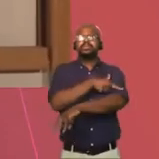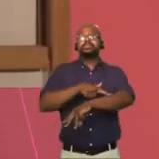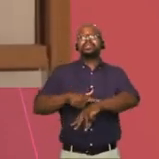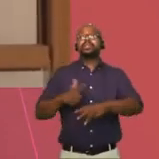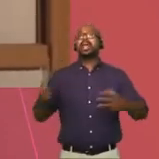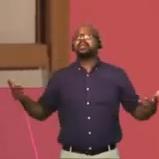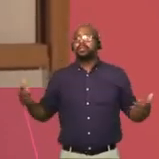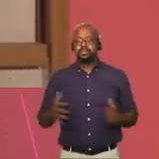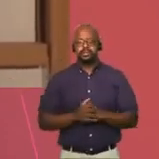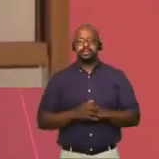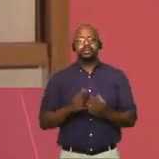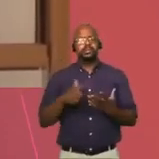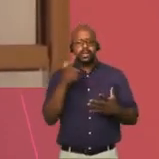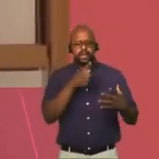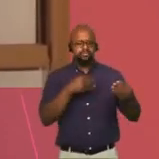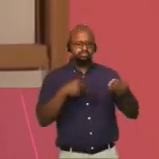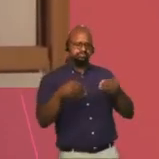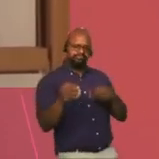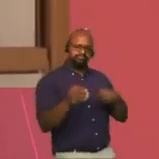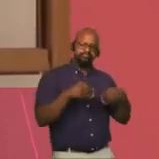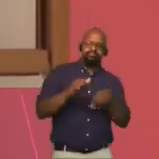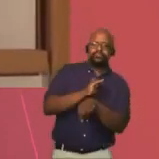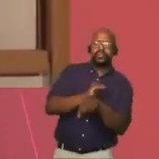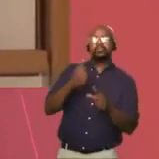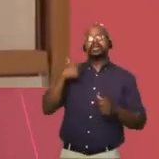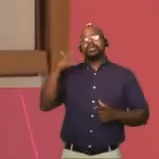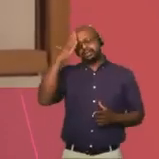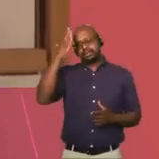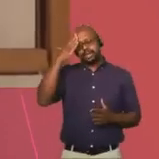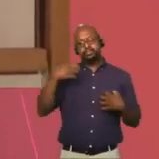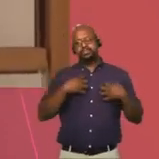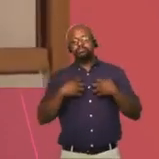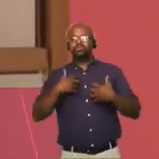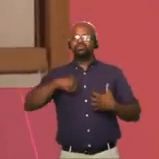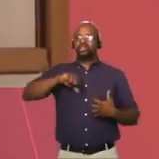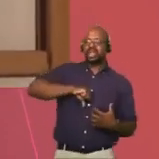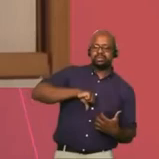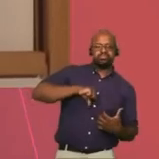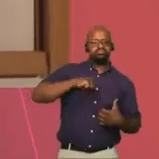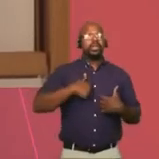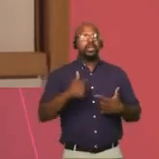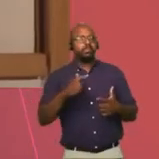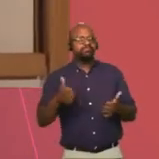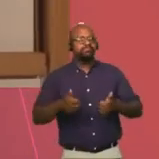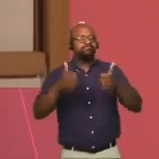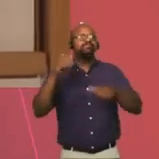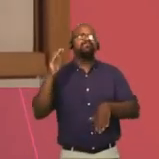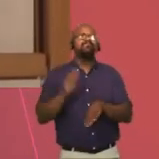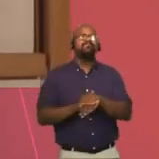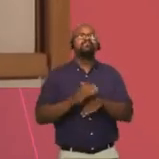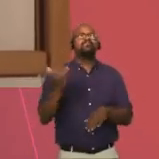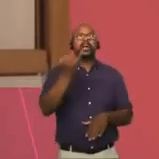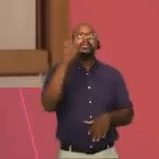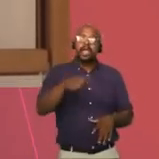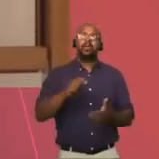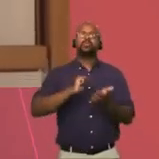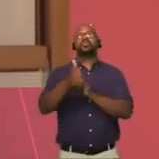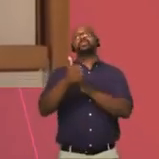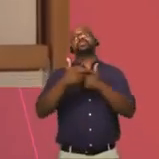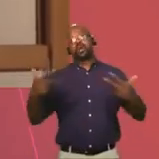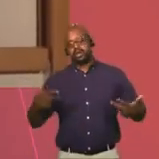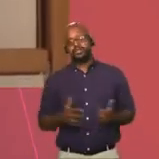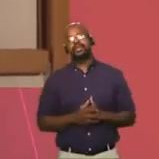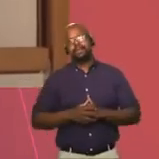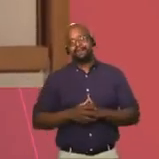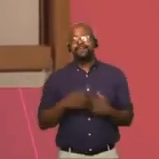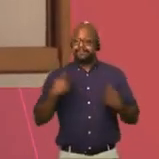né que sejam resilientes porque sabe lidar com frustrações e a uma ferramenta que eu acho que vez mais interações importantes seu esportes